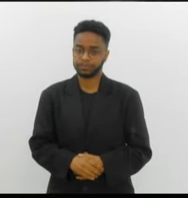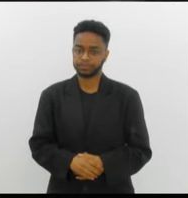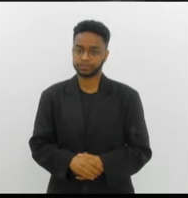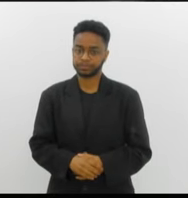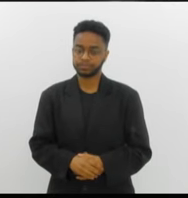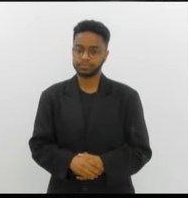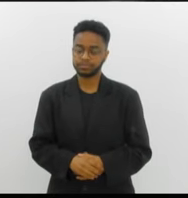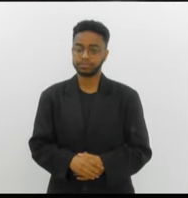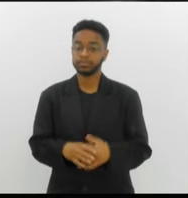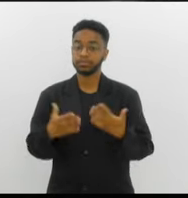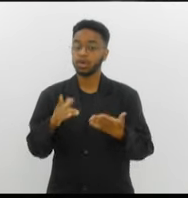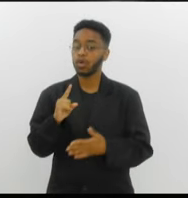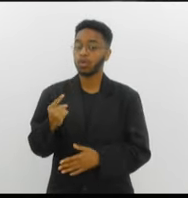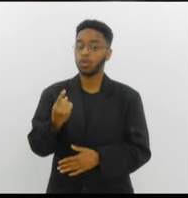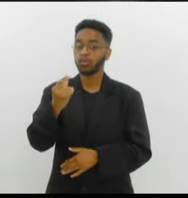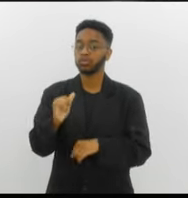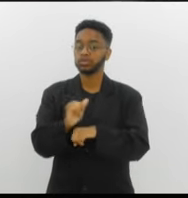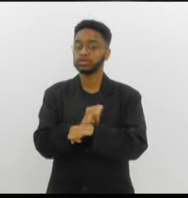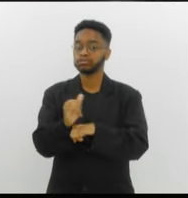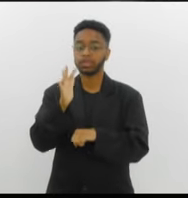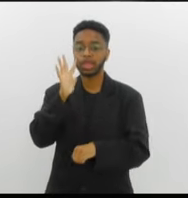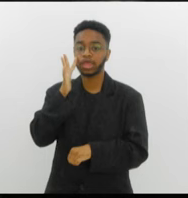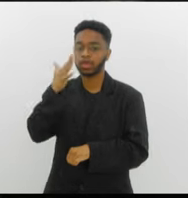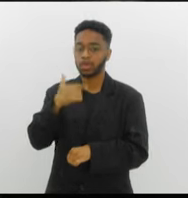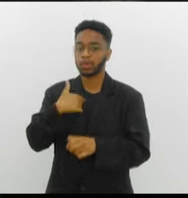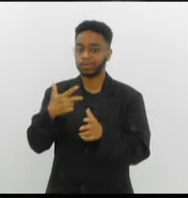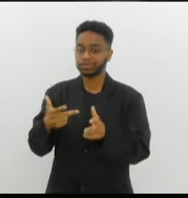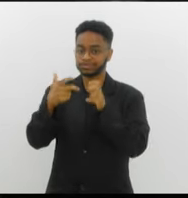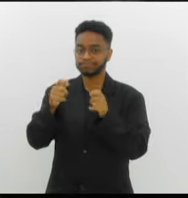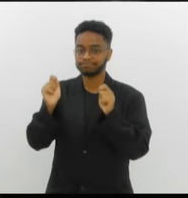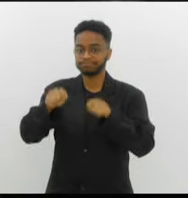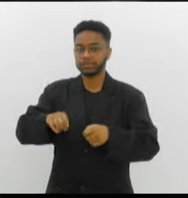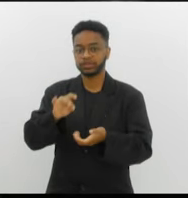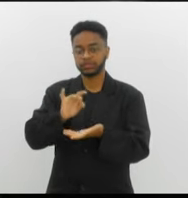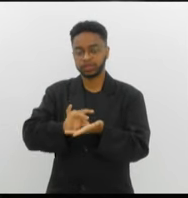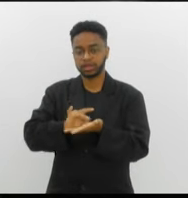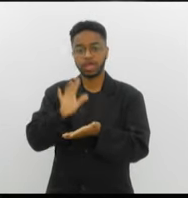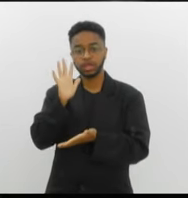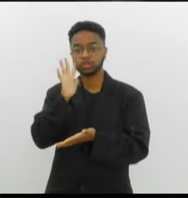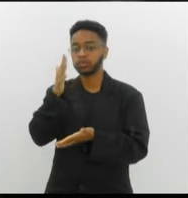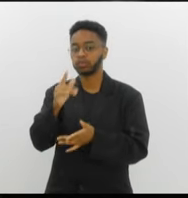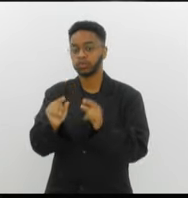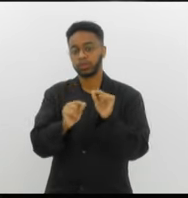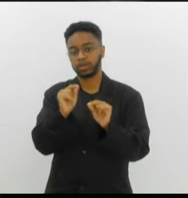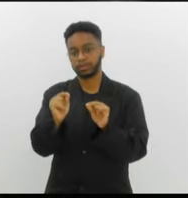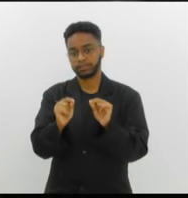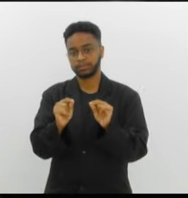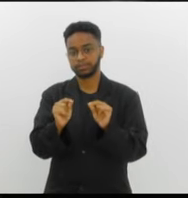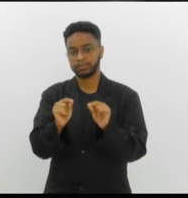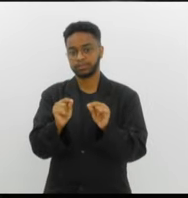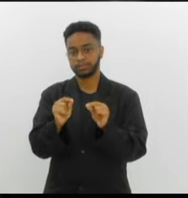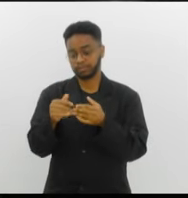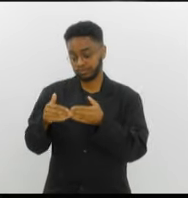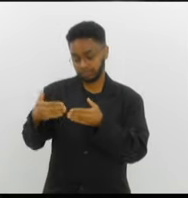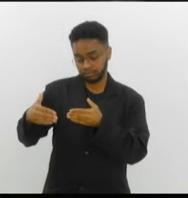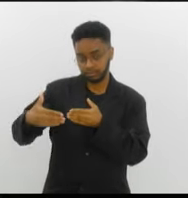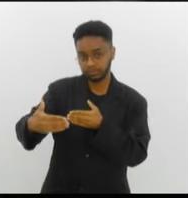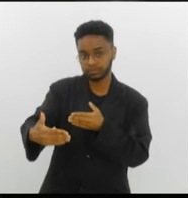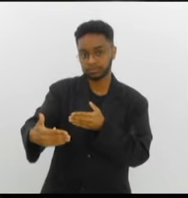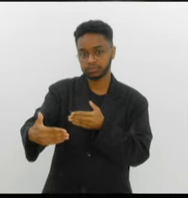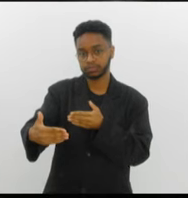Então, a única saída que eu vejo realmente para resolver é daqui para